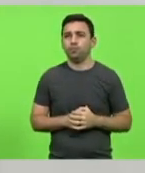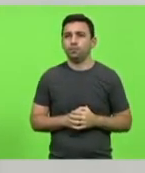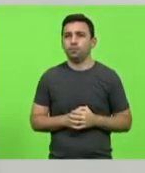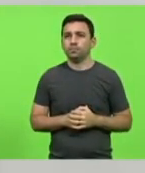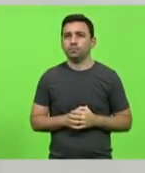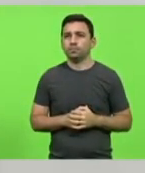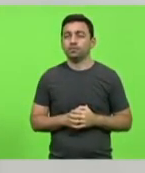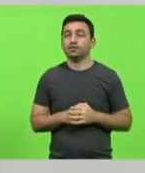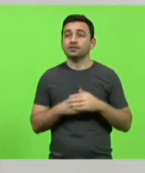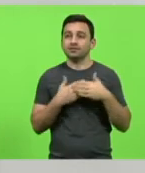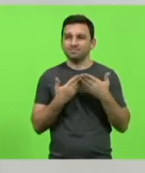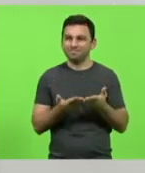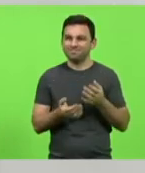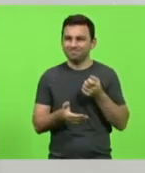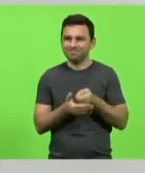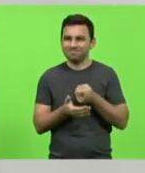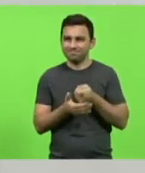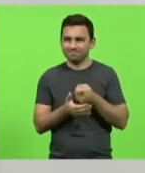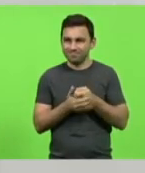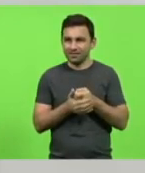Manter exigência do laudo